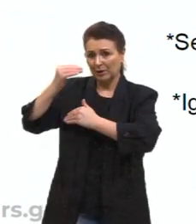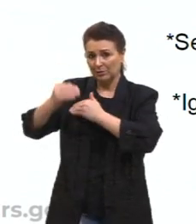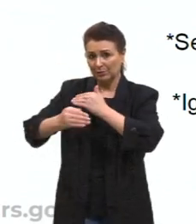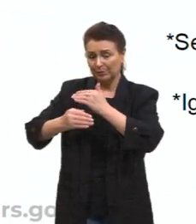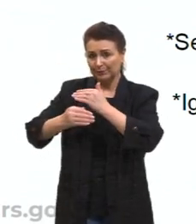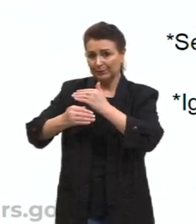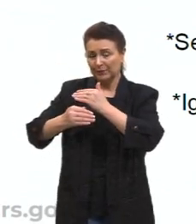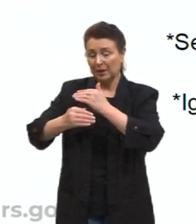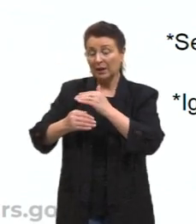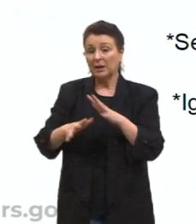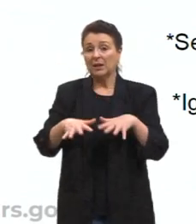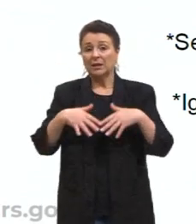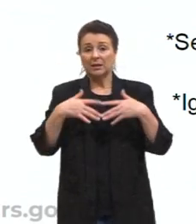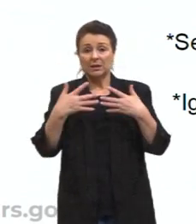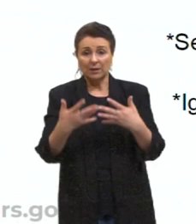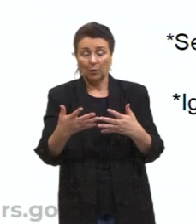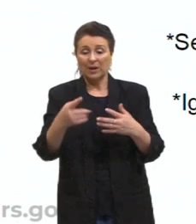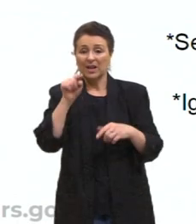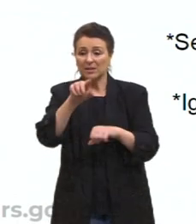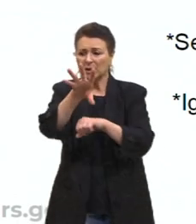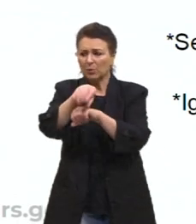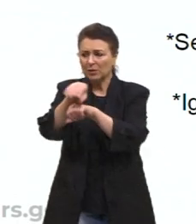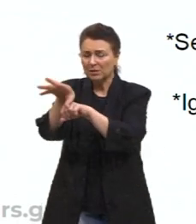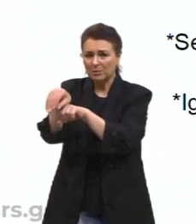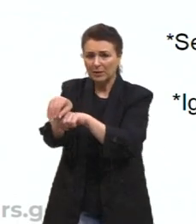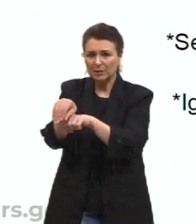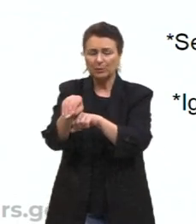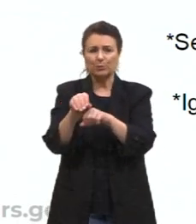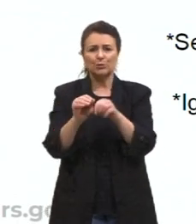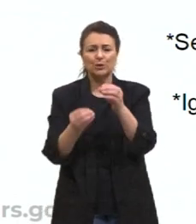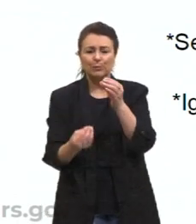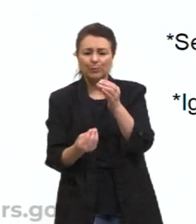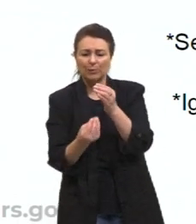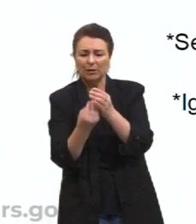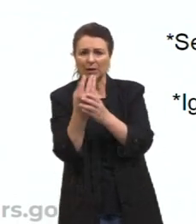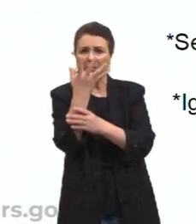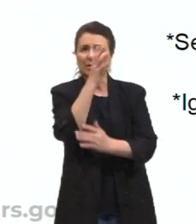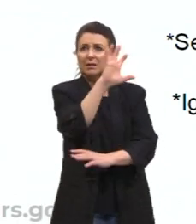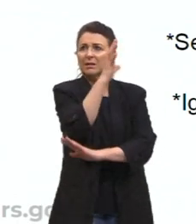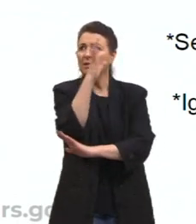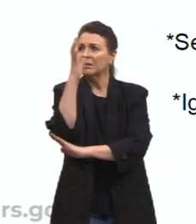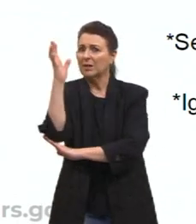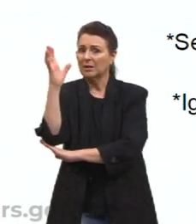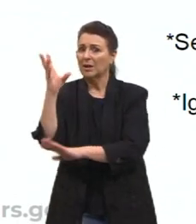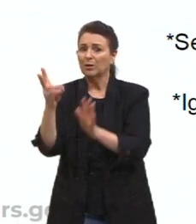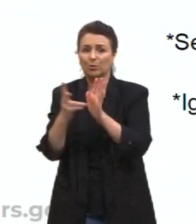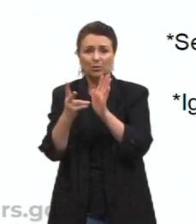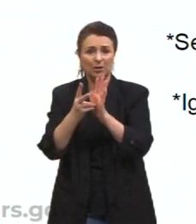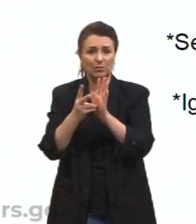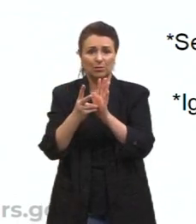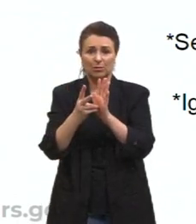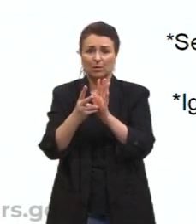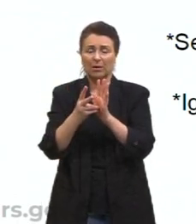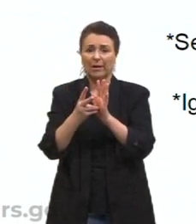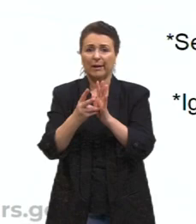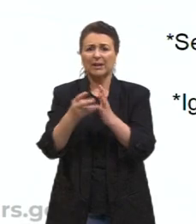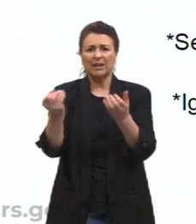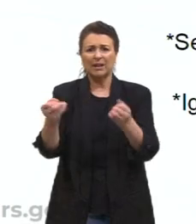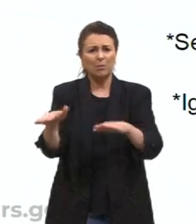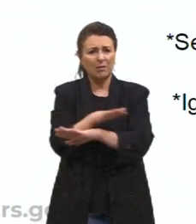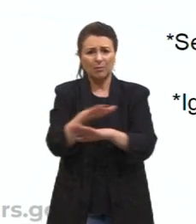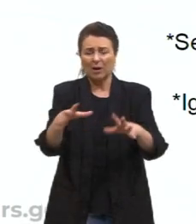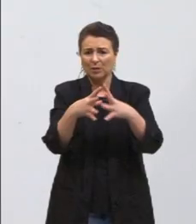o esse o conhecimento que eles têm de ervas da Mata etc e tal né só para ter um dado para vocês